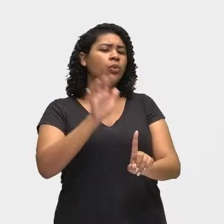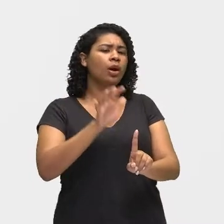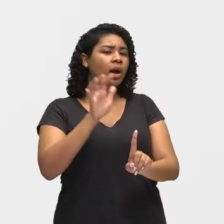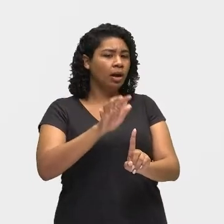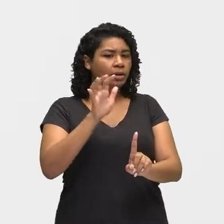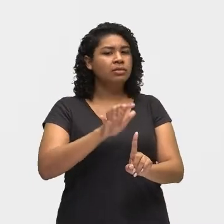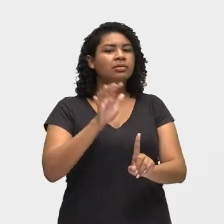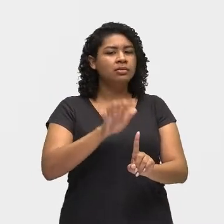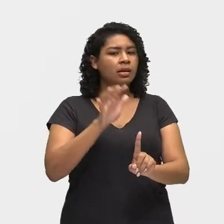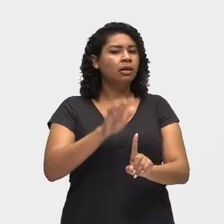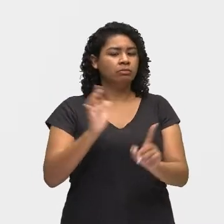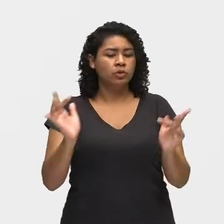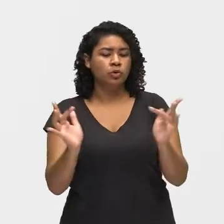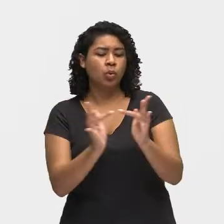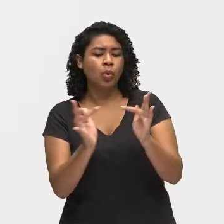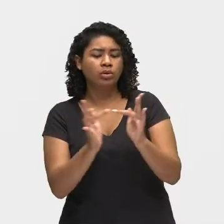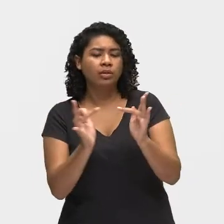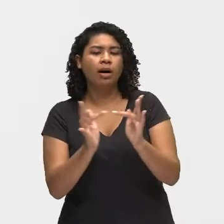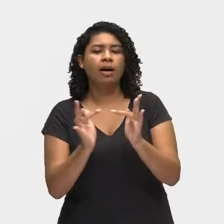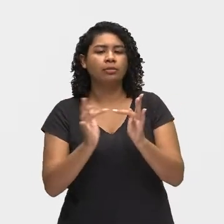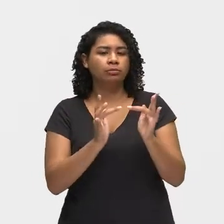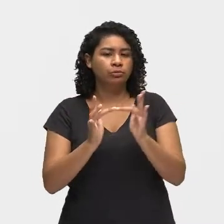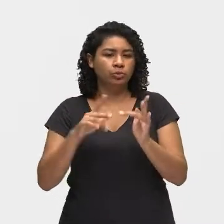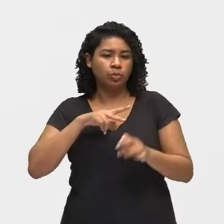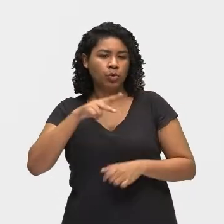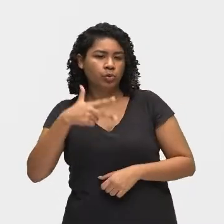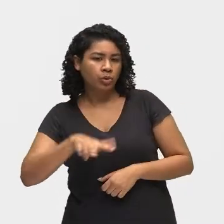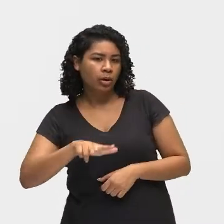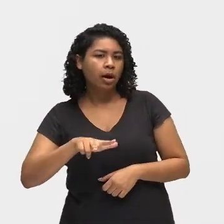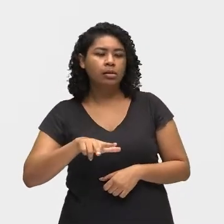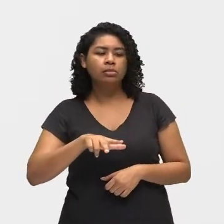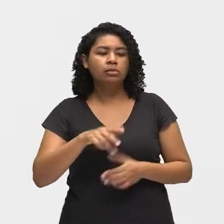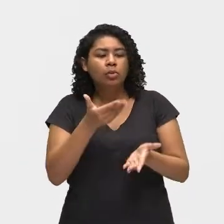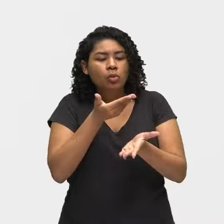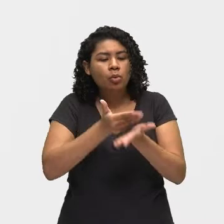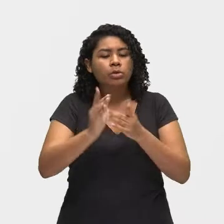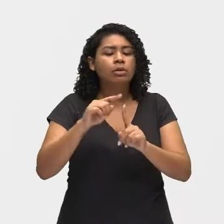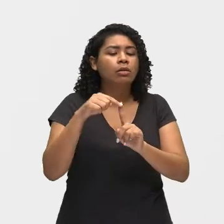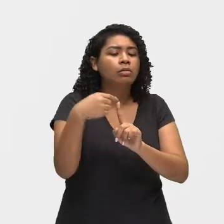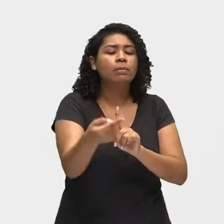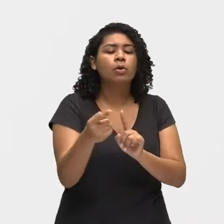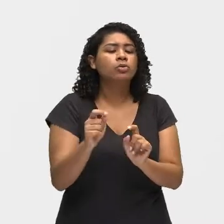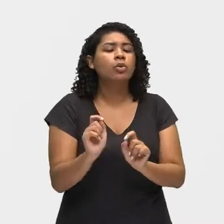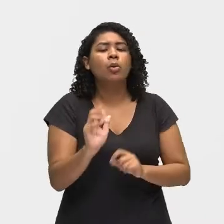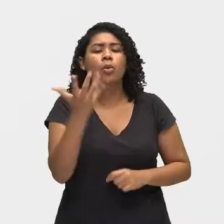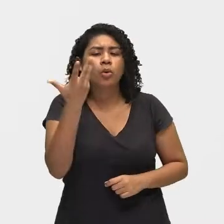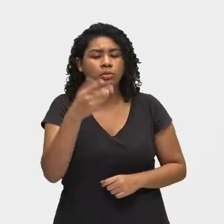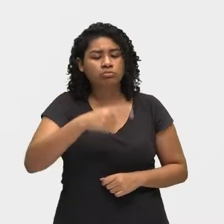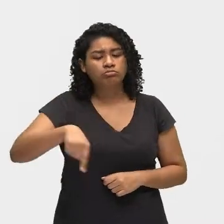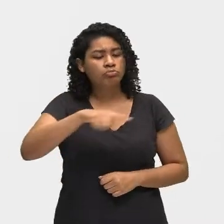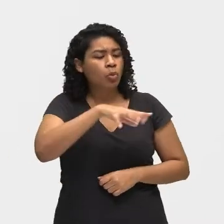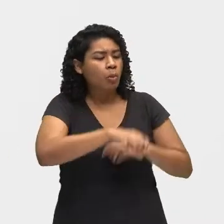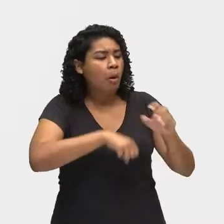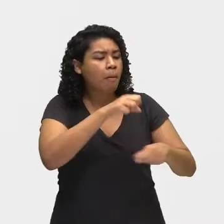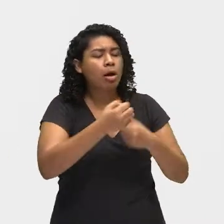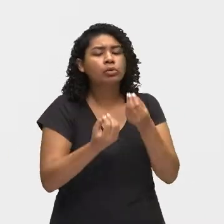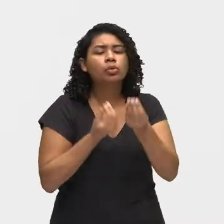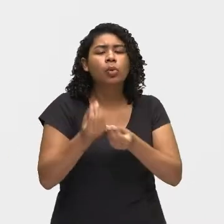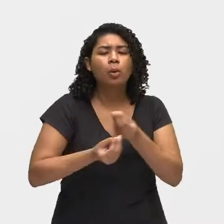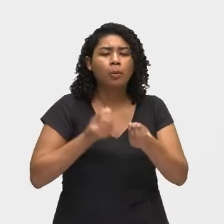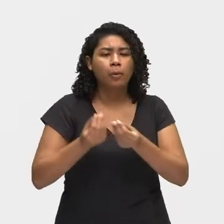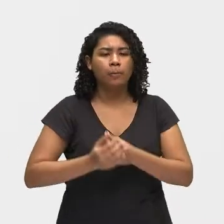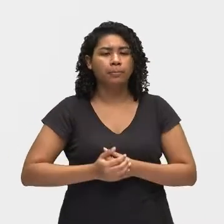provocados a partir das iniciativas dos colonos portugueses para dominar a região? Então, quando